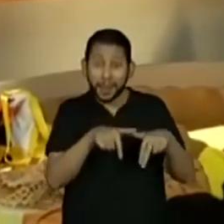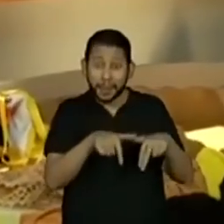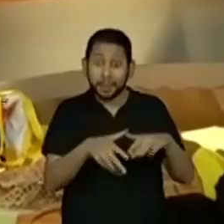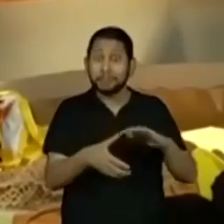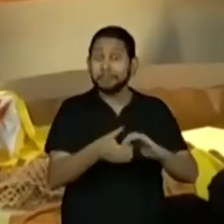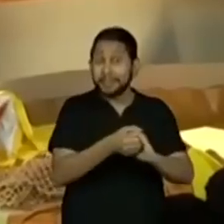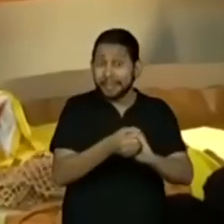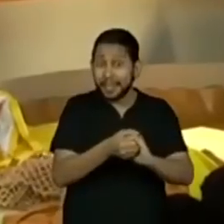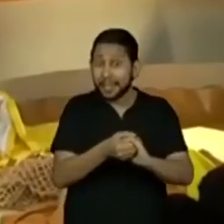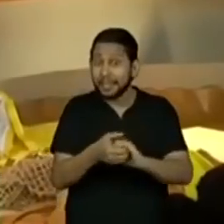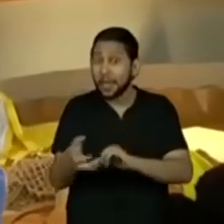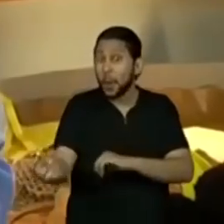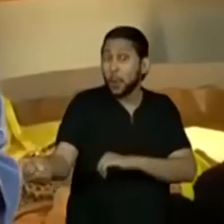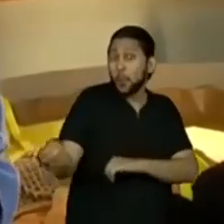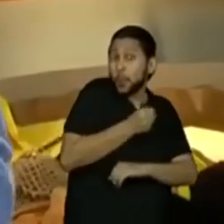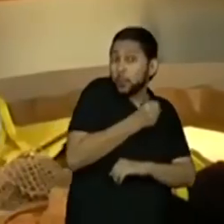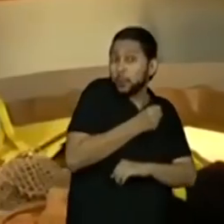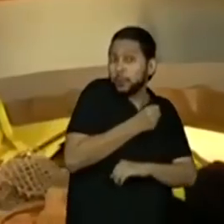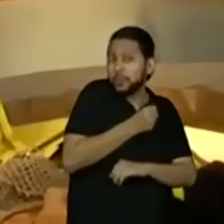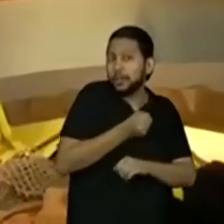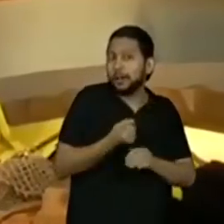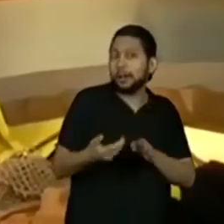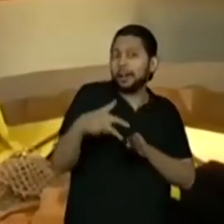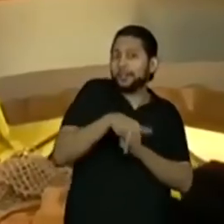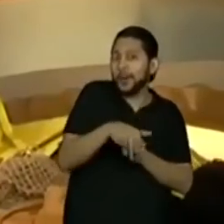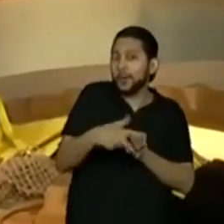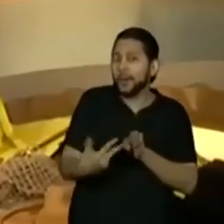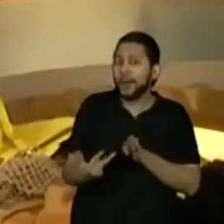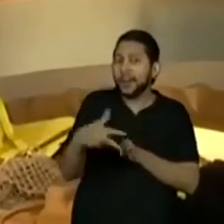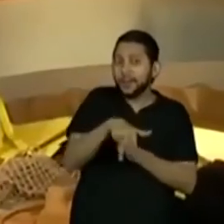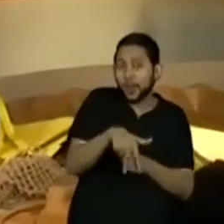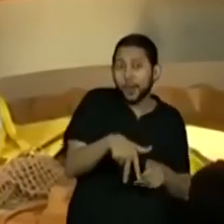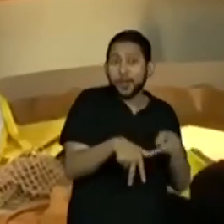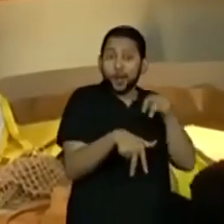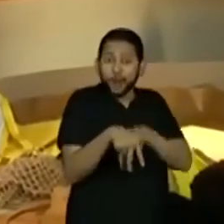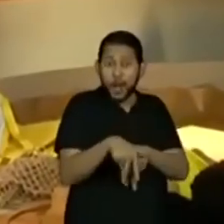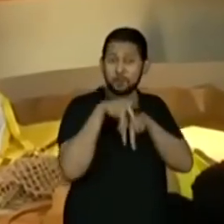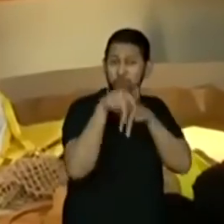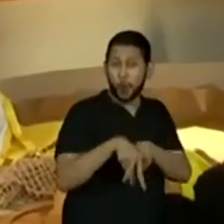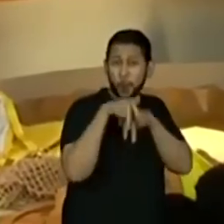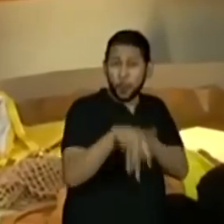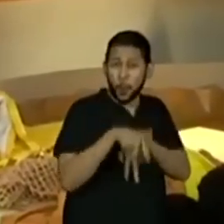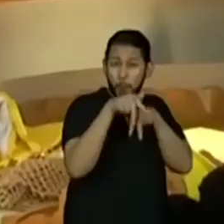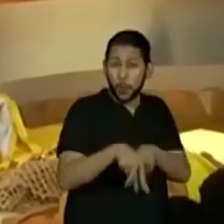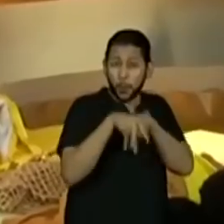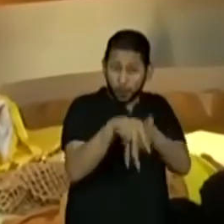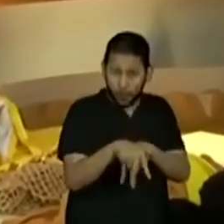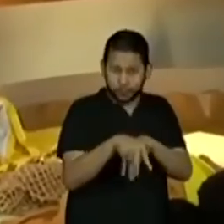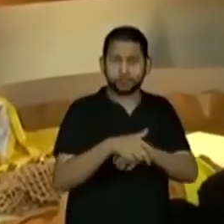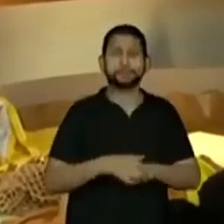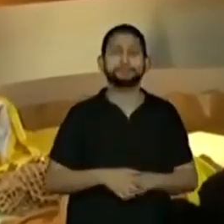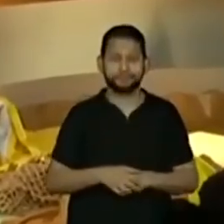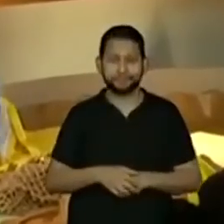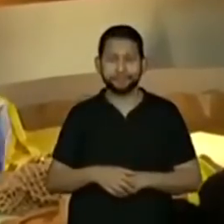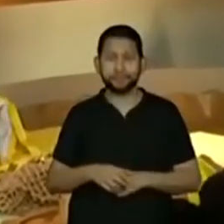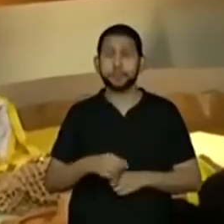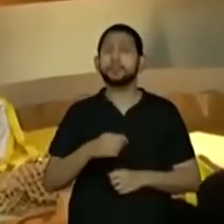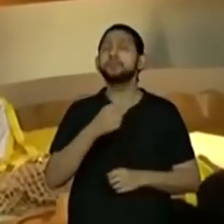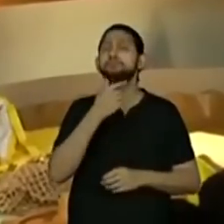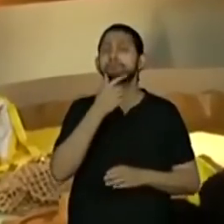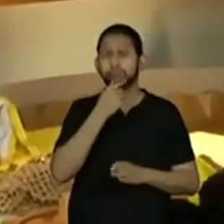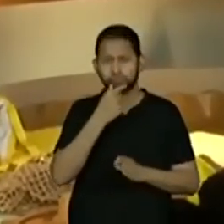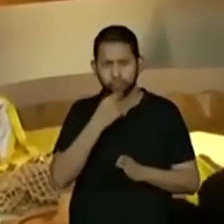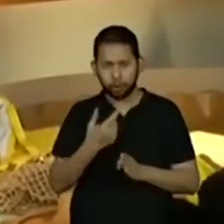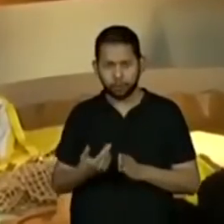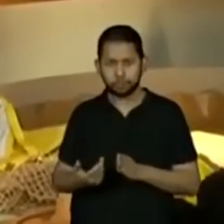puxa, coloque ela no cavalo e o cavalo vai correr mais do que o vento. E dito e feito, subiu